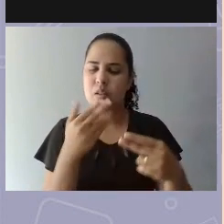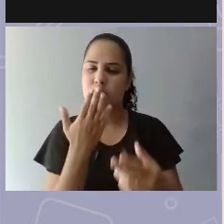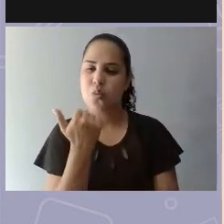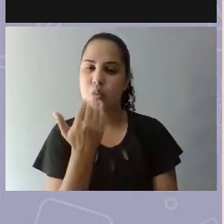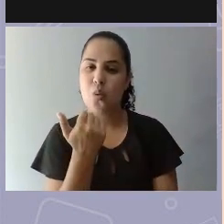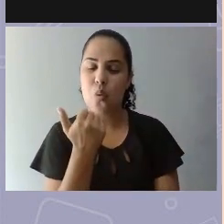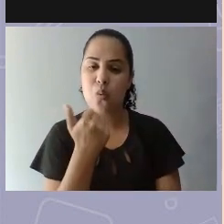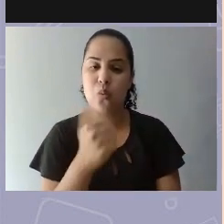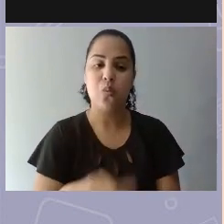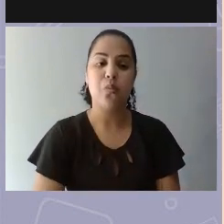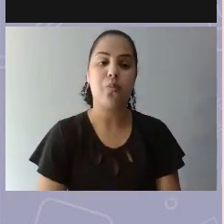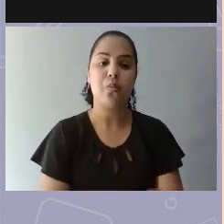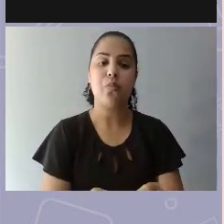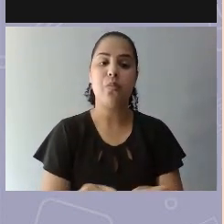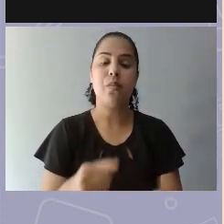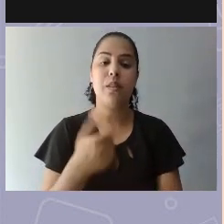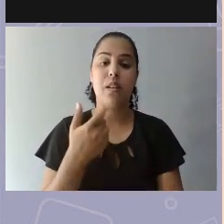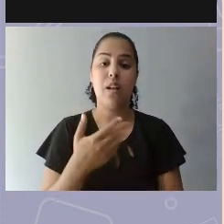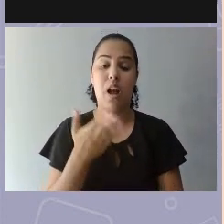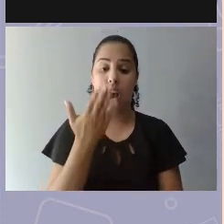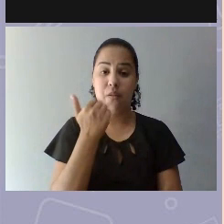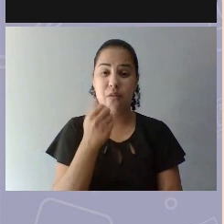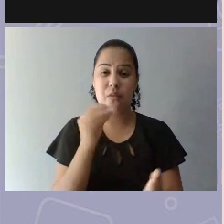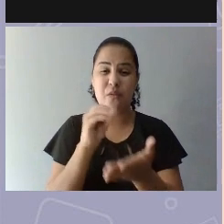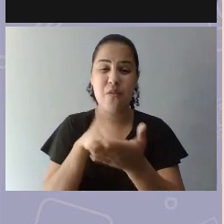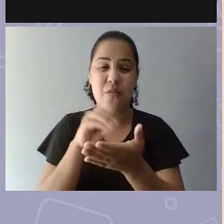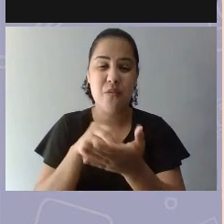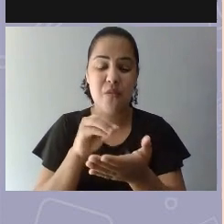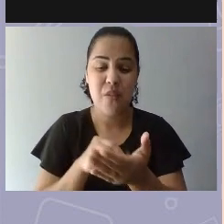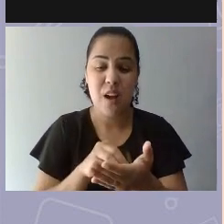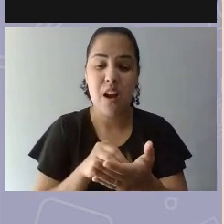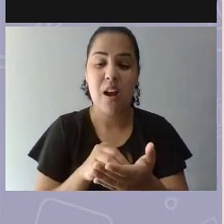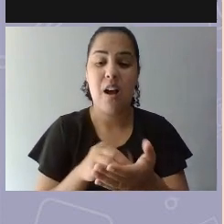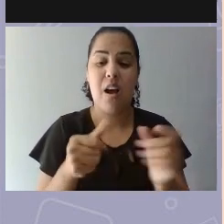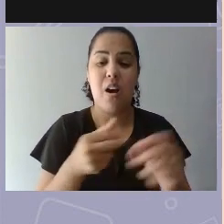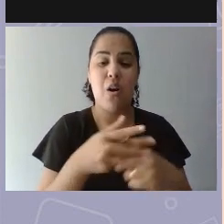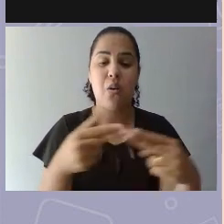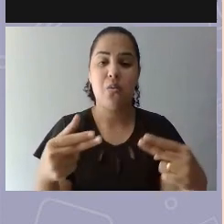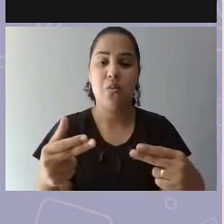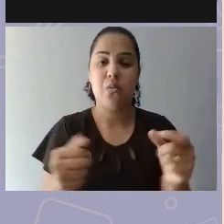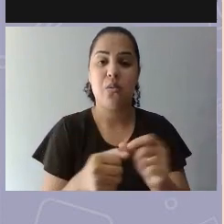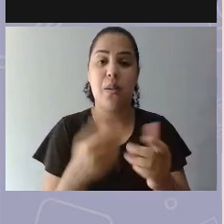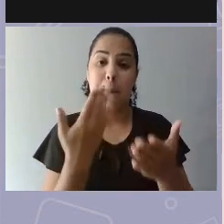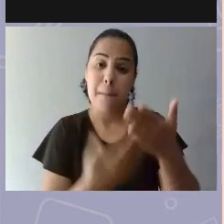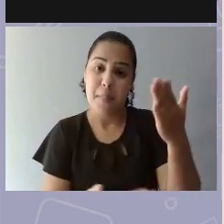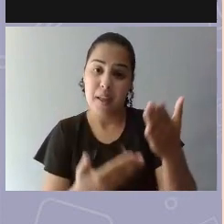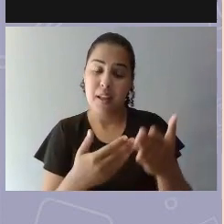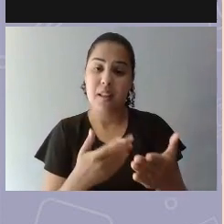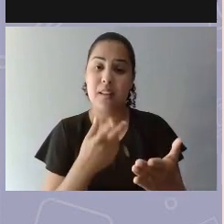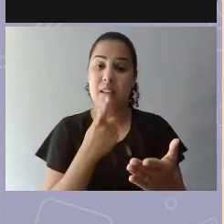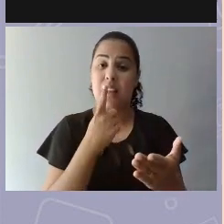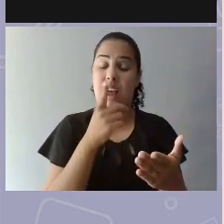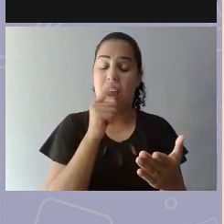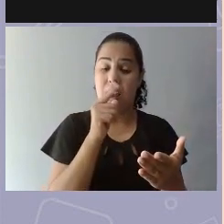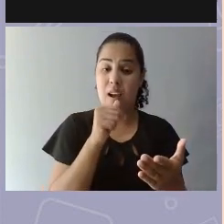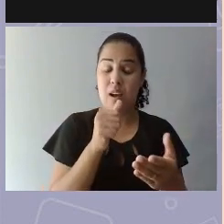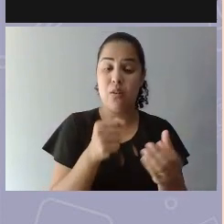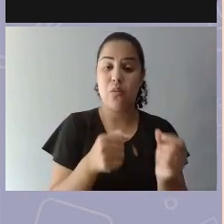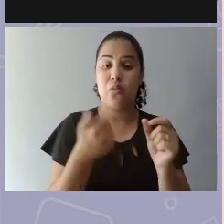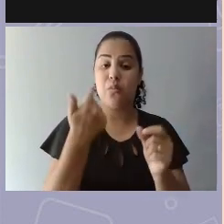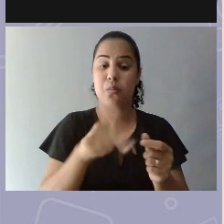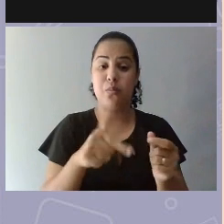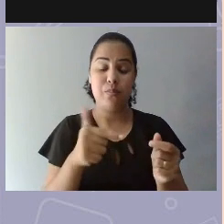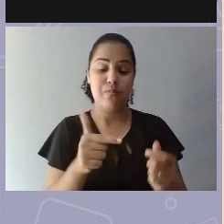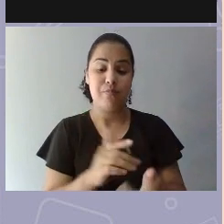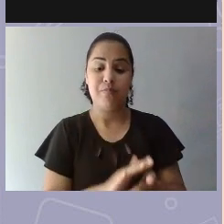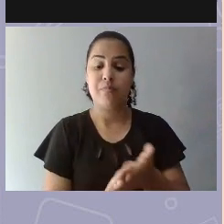relacionado à desidratação então os micro-organismos as células microbianas perdem água desidratam e aí consequentemente não